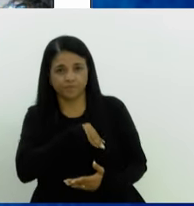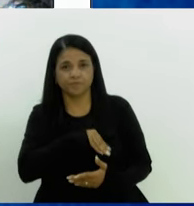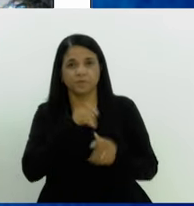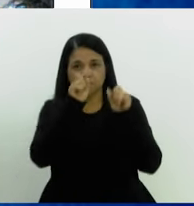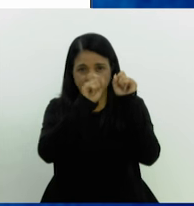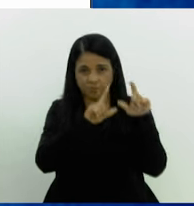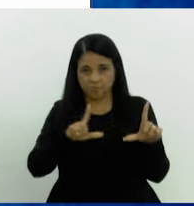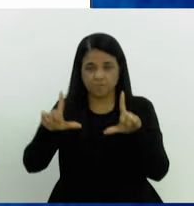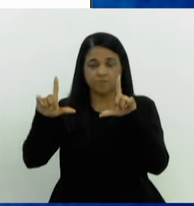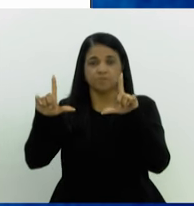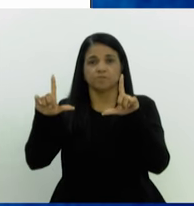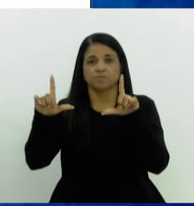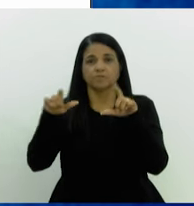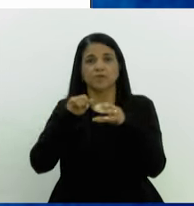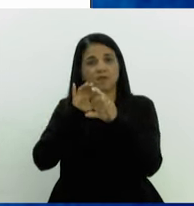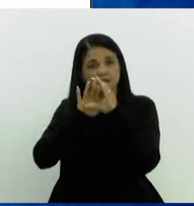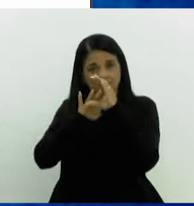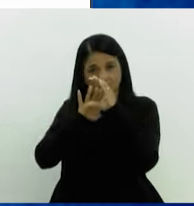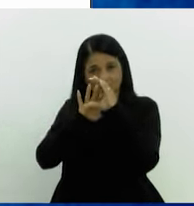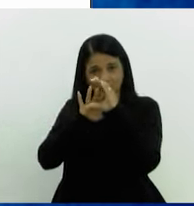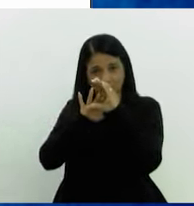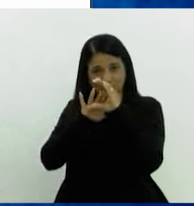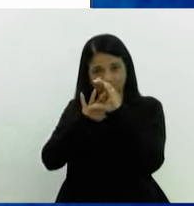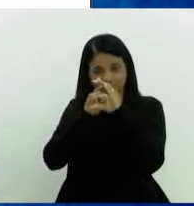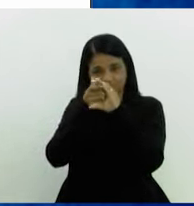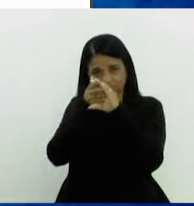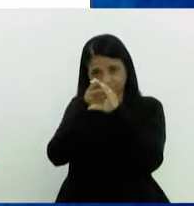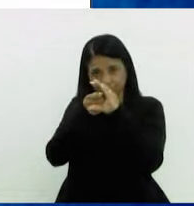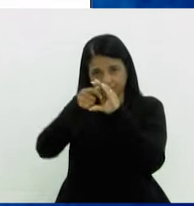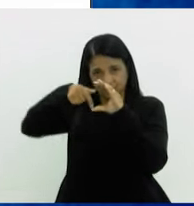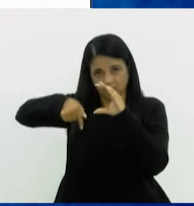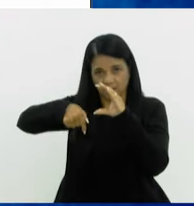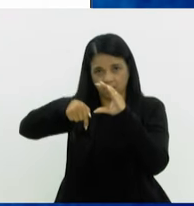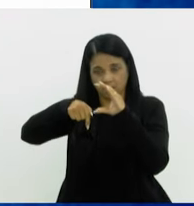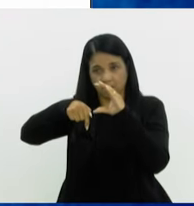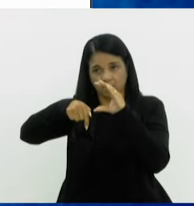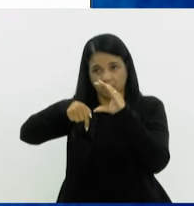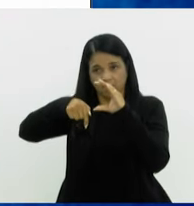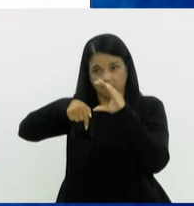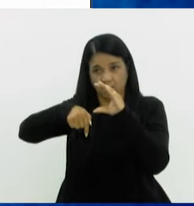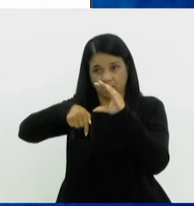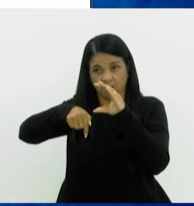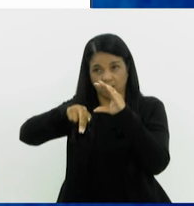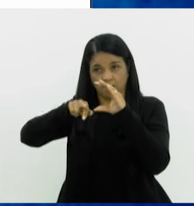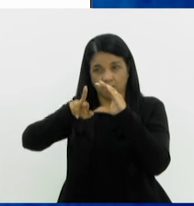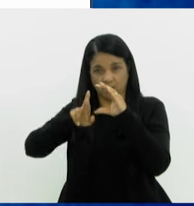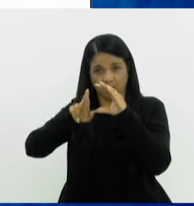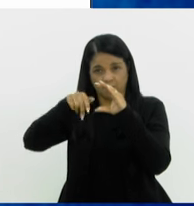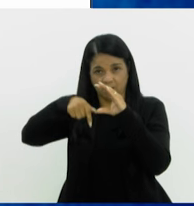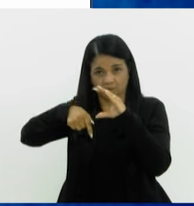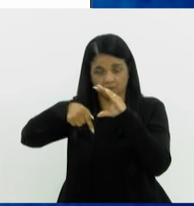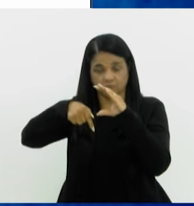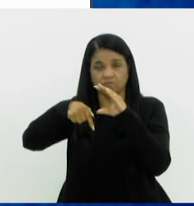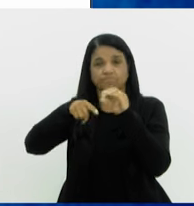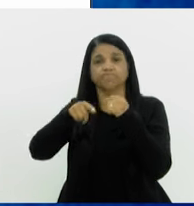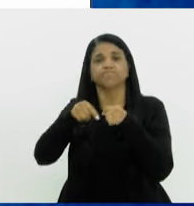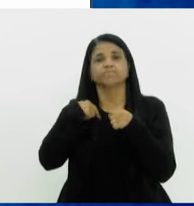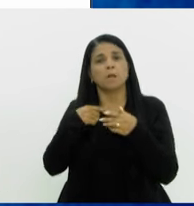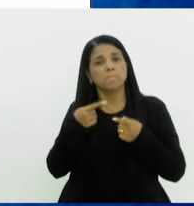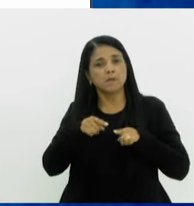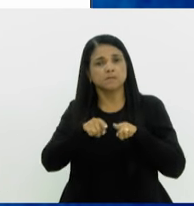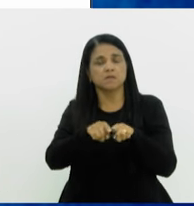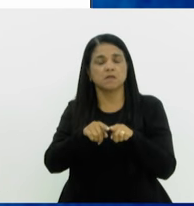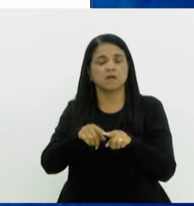passar por último a gente tem o Car code também que aí Vocês conseguem é ó tá até com o nomezinho da da nossa parceria com a